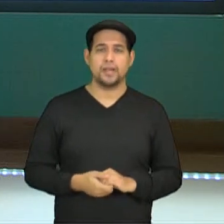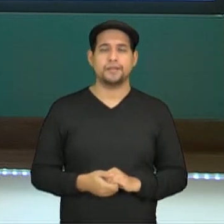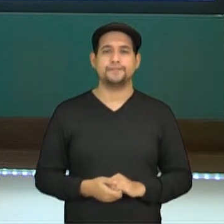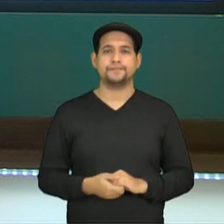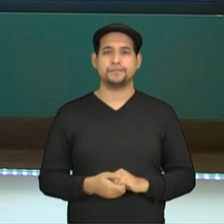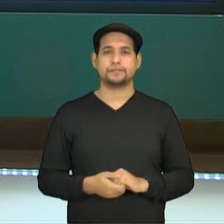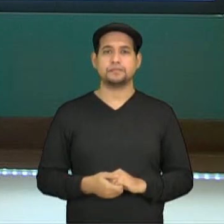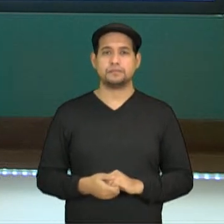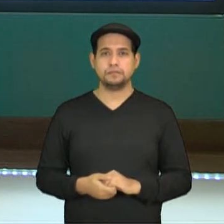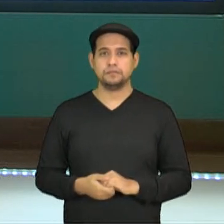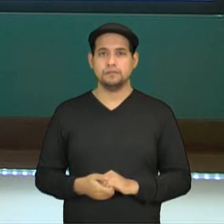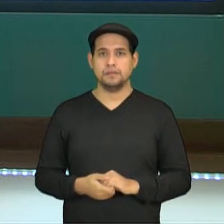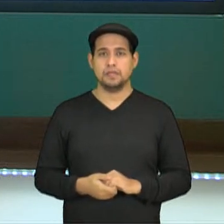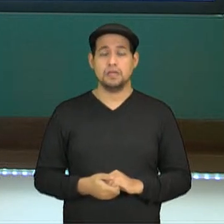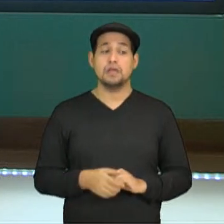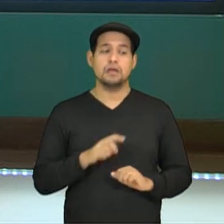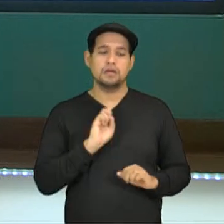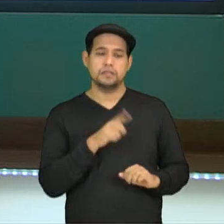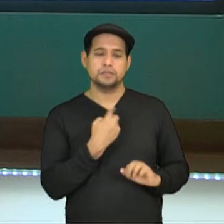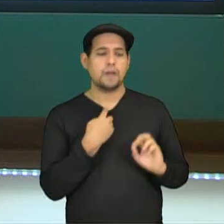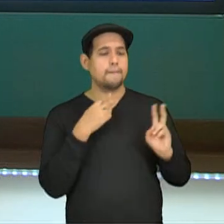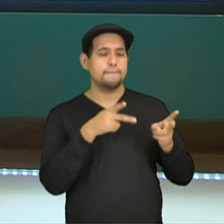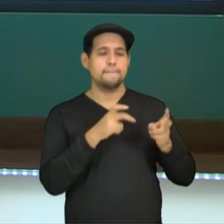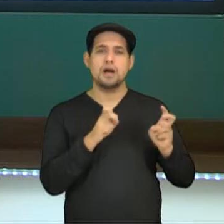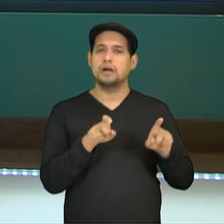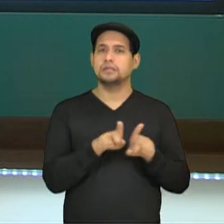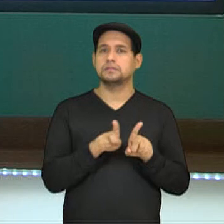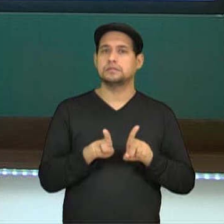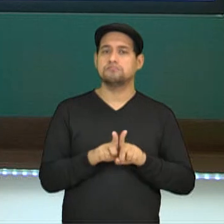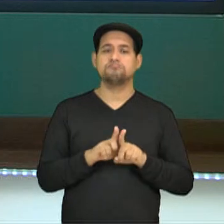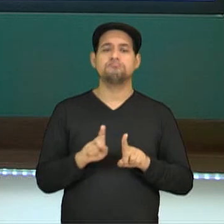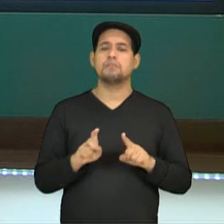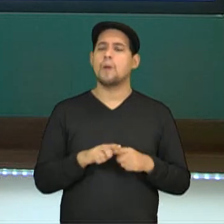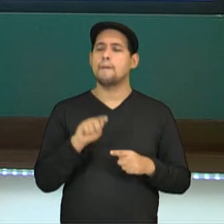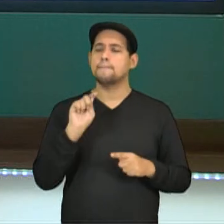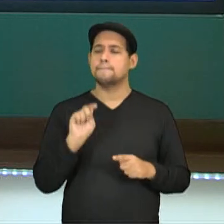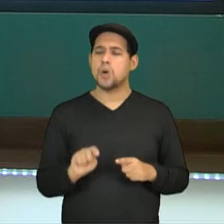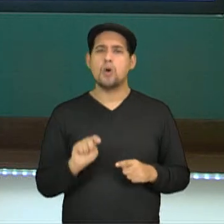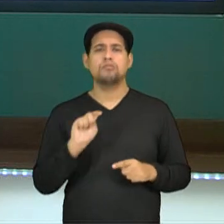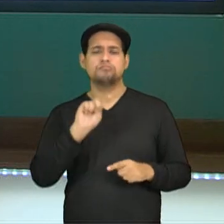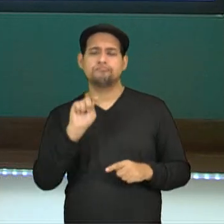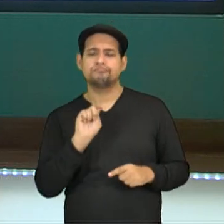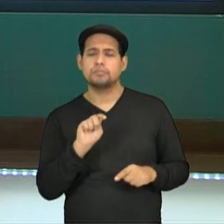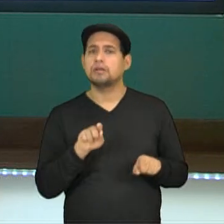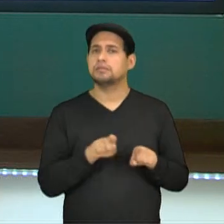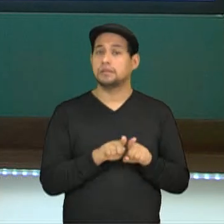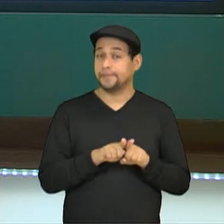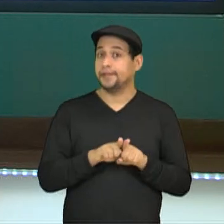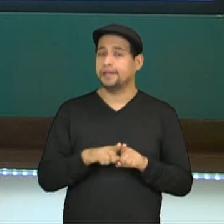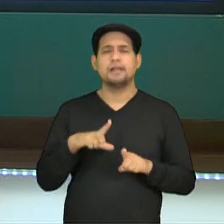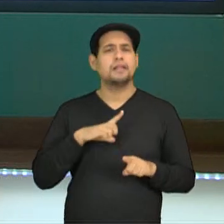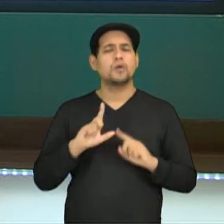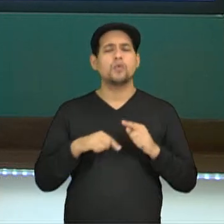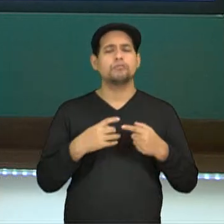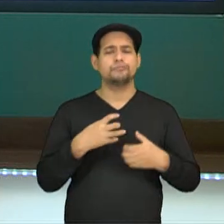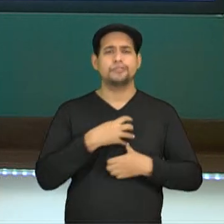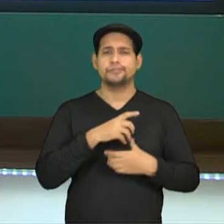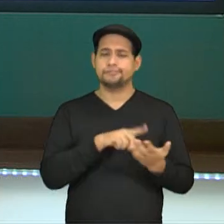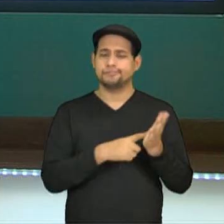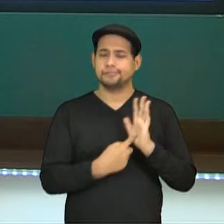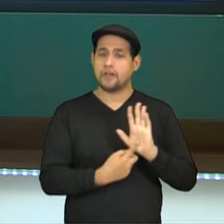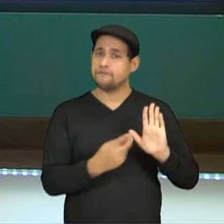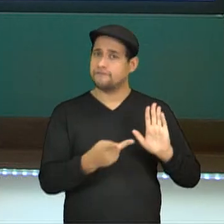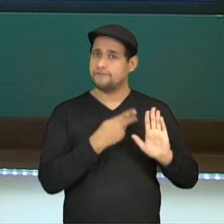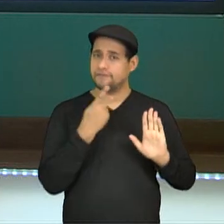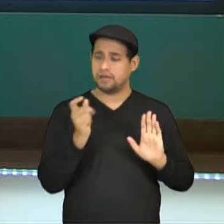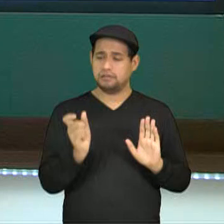indagação, né? Então, para a gente perceber aqui os sinais de pontuação. Haveria uma outra forma de trazer a fala direta do personagem?